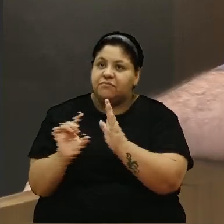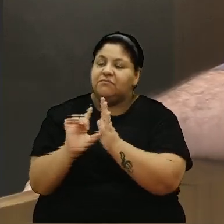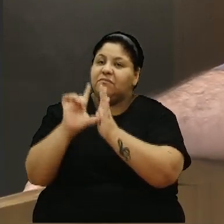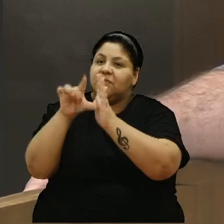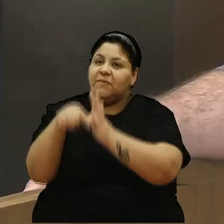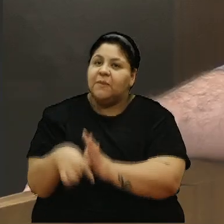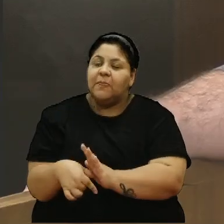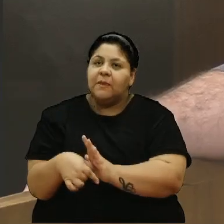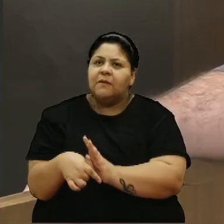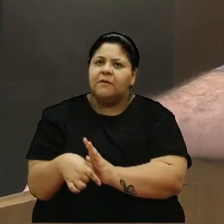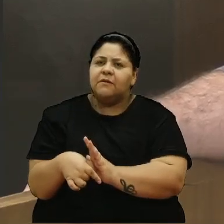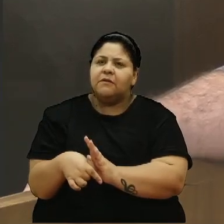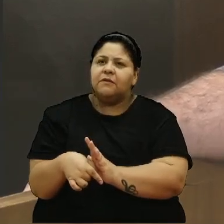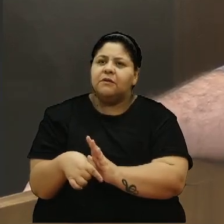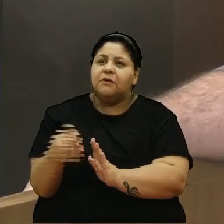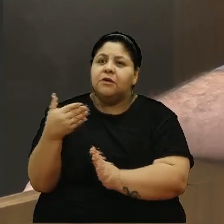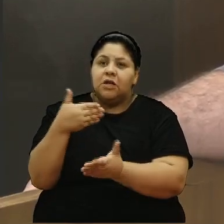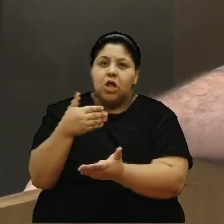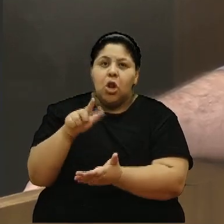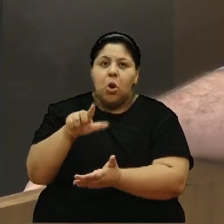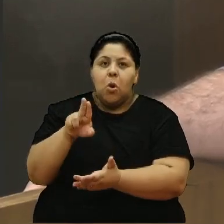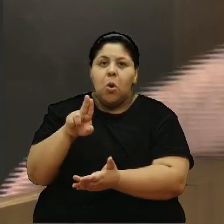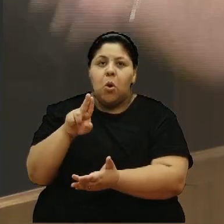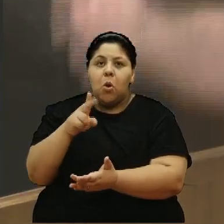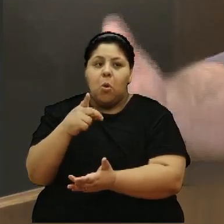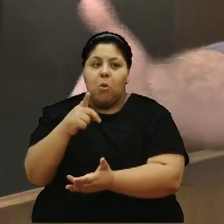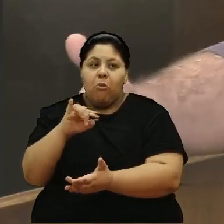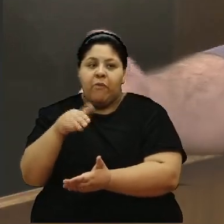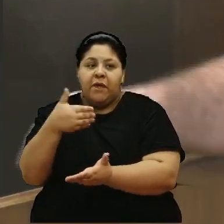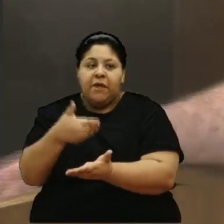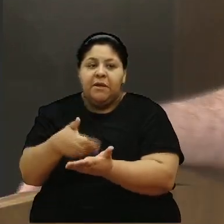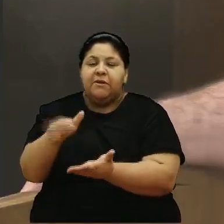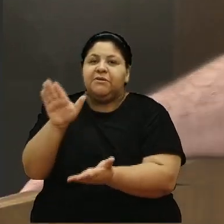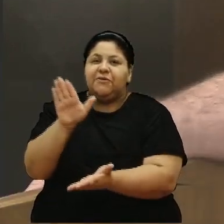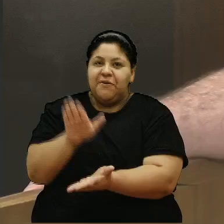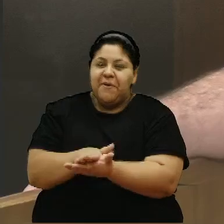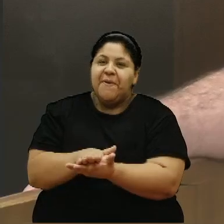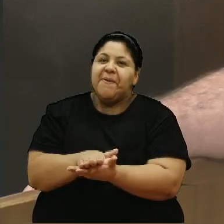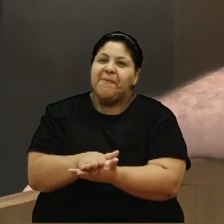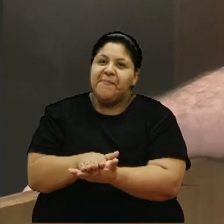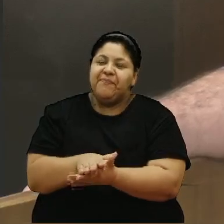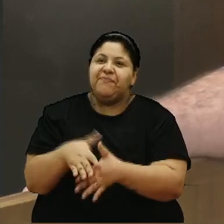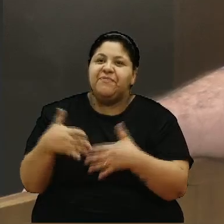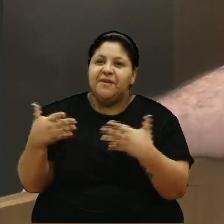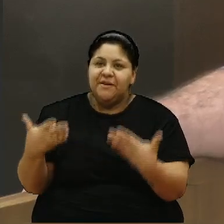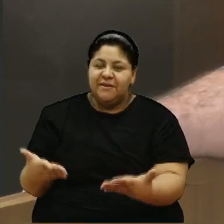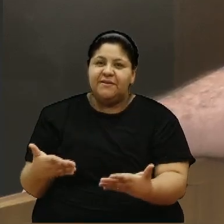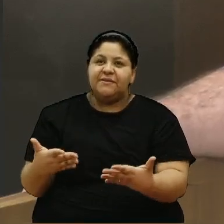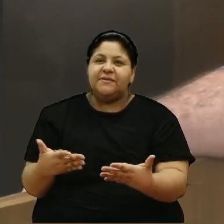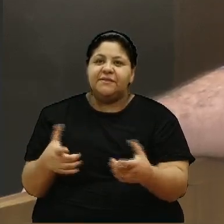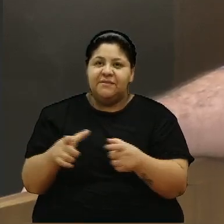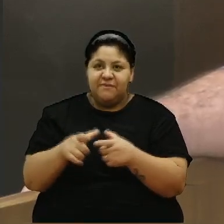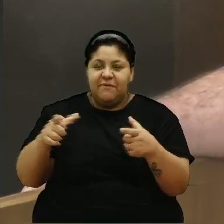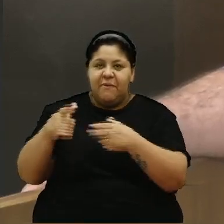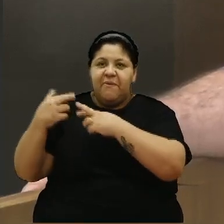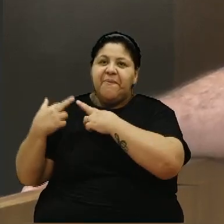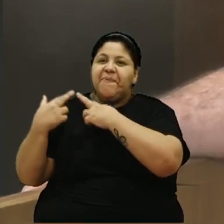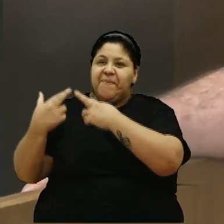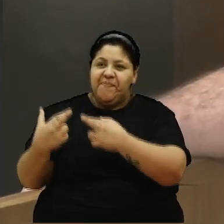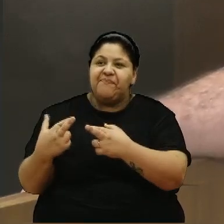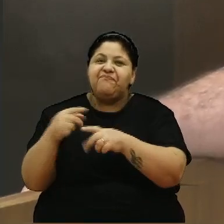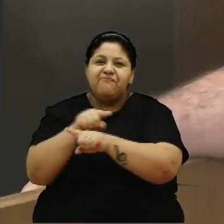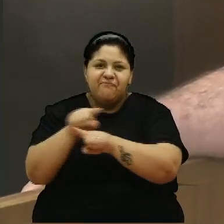arrego de Lupe, que pediu demissão, Lula nomeou seu braço direito, possivelmente um dos maiores responsáveis por esse